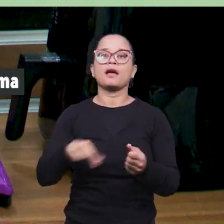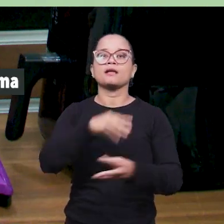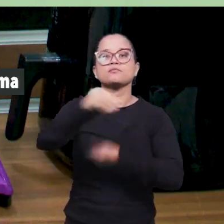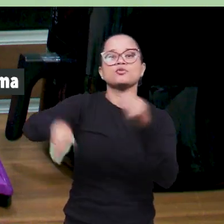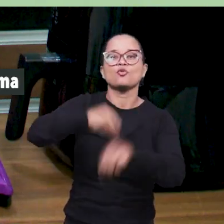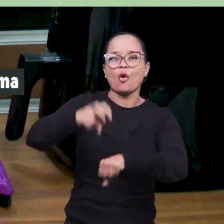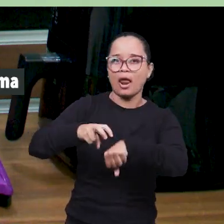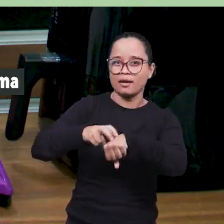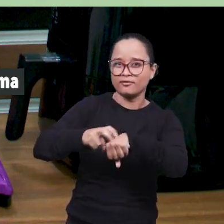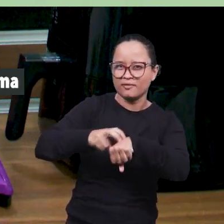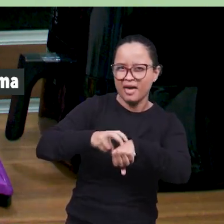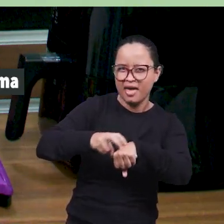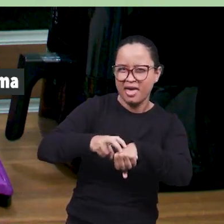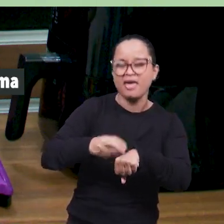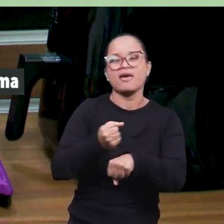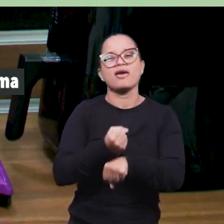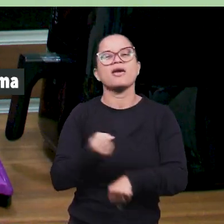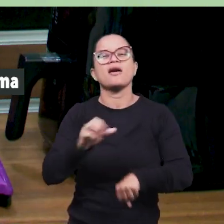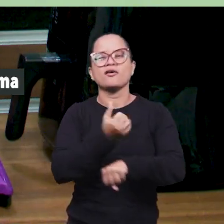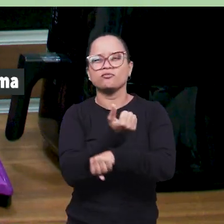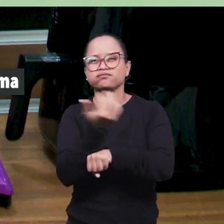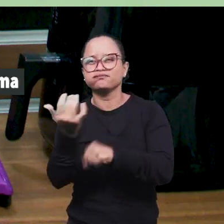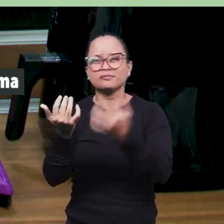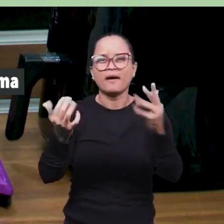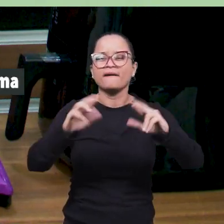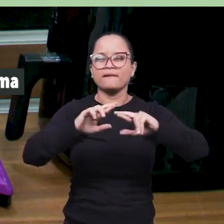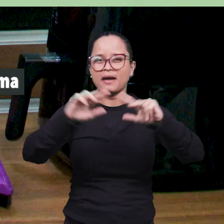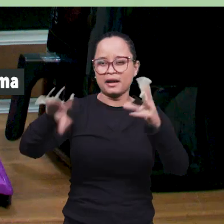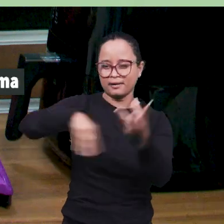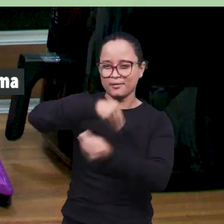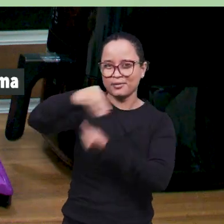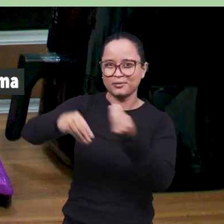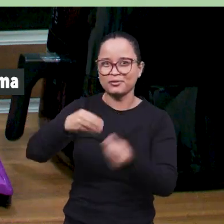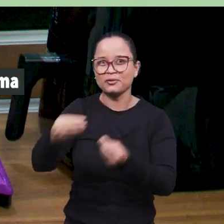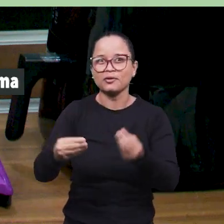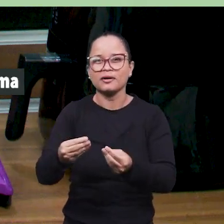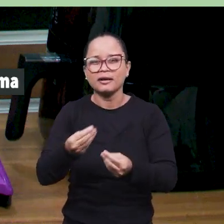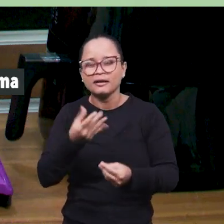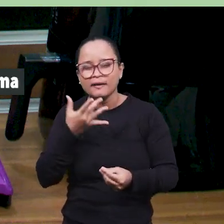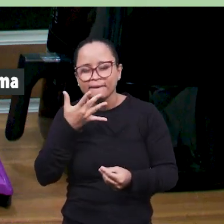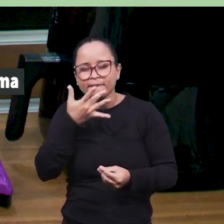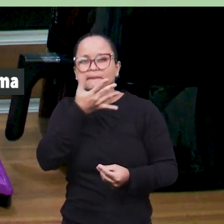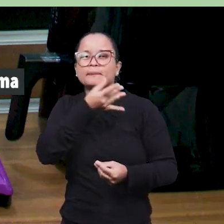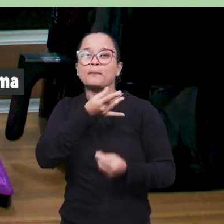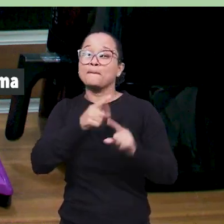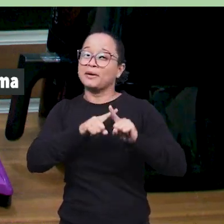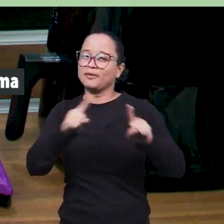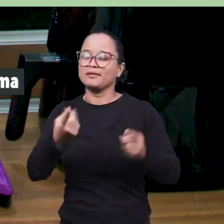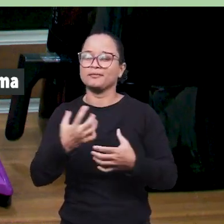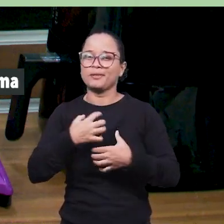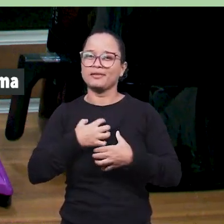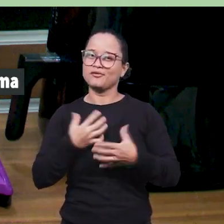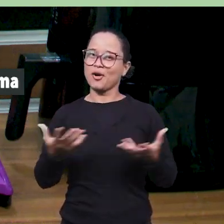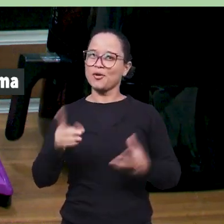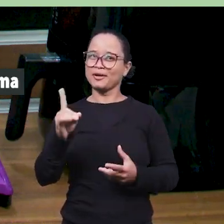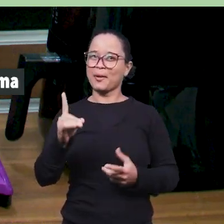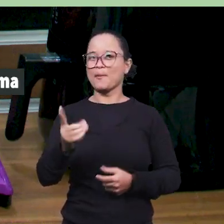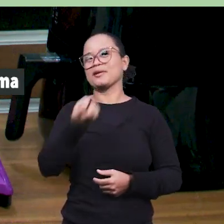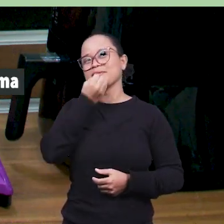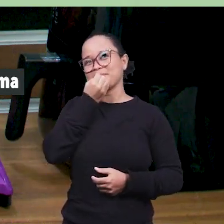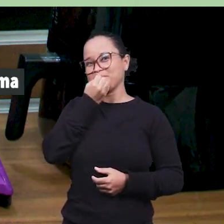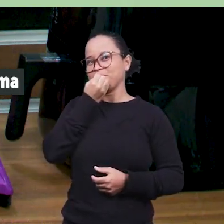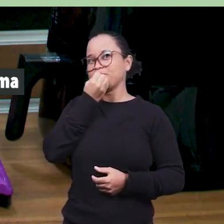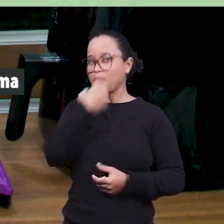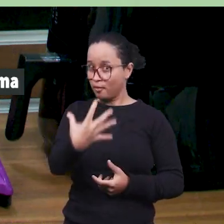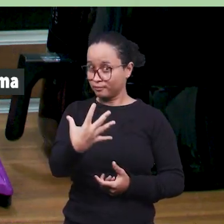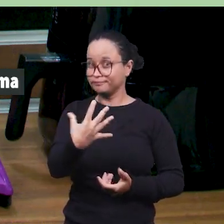do campo e é delicioso. Pena que você não pode sentir daí, viu? Mas olha, tá muito